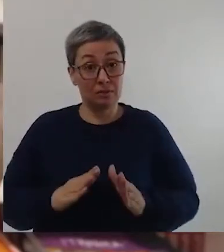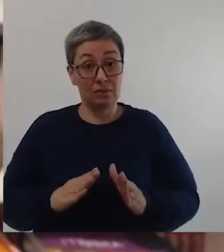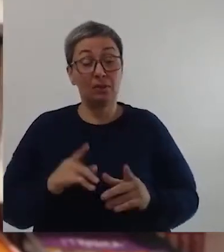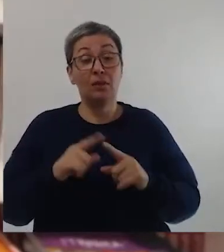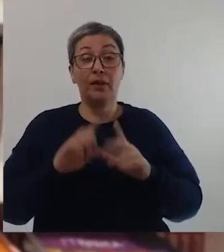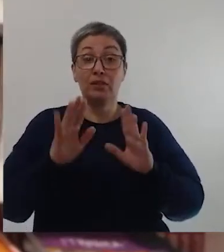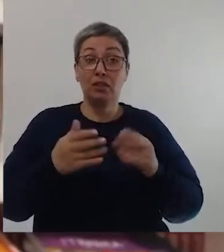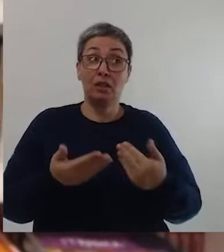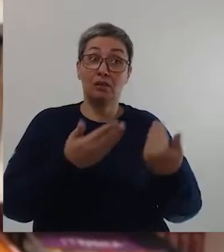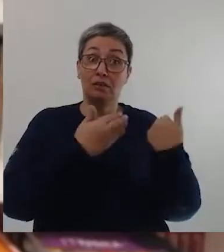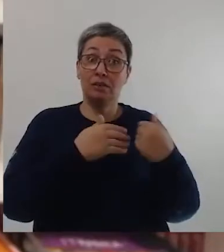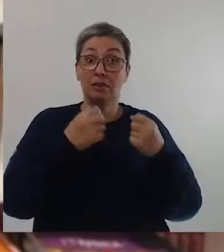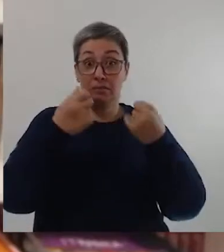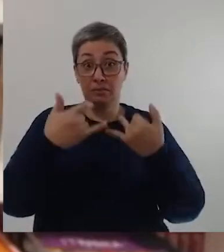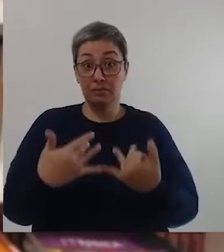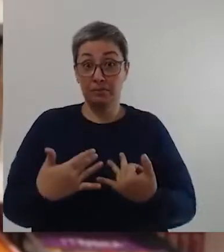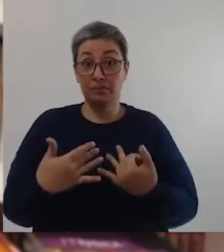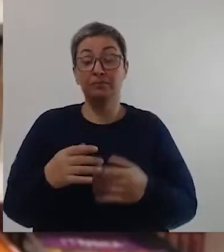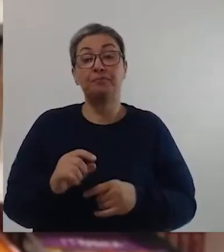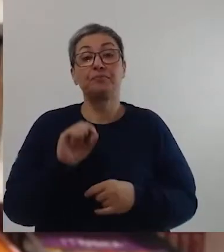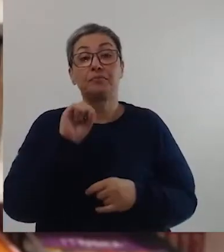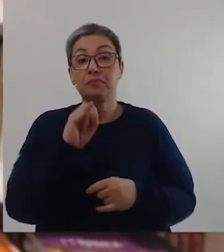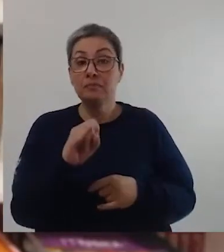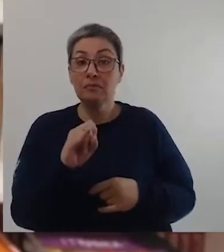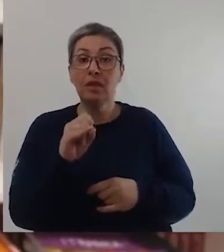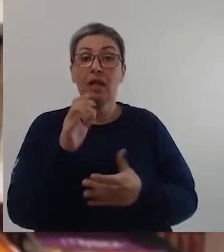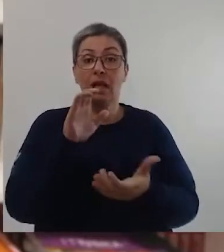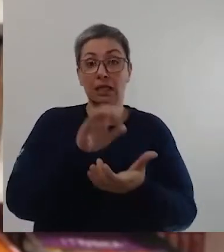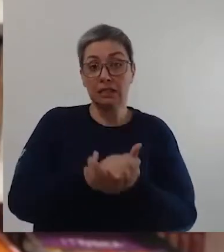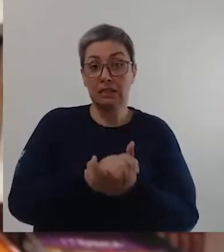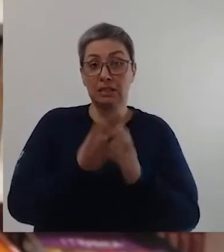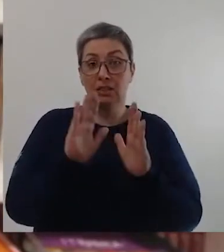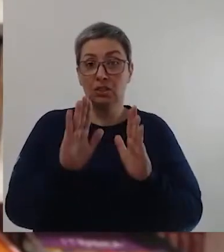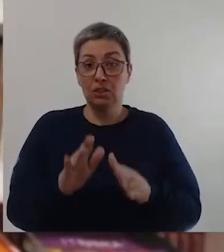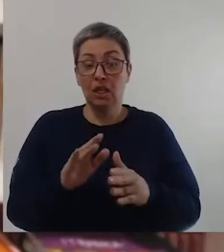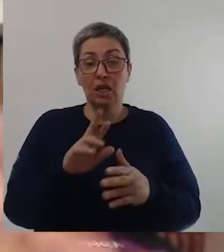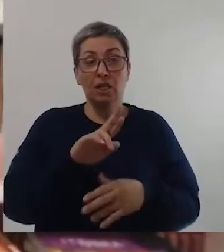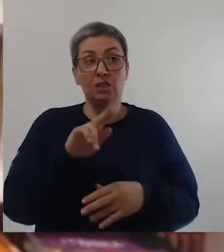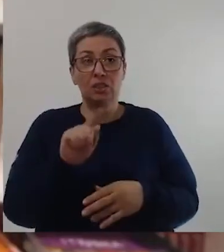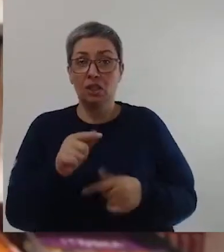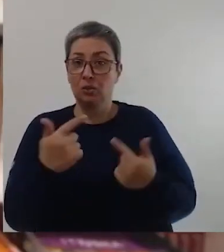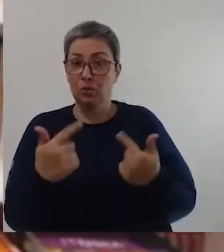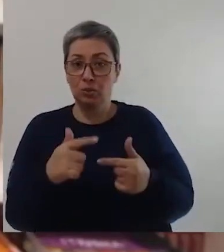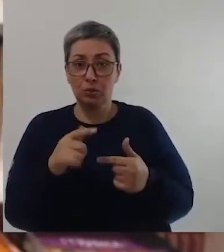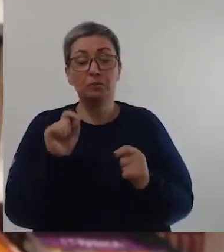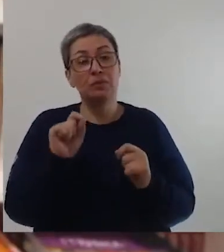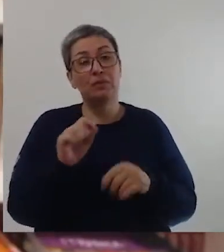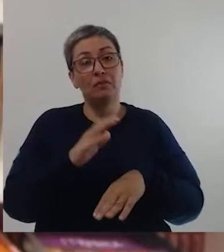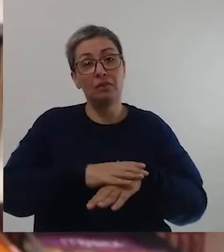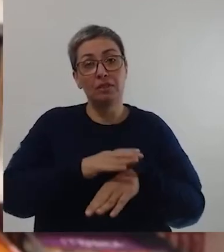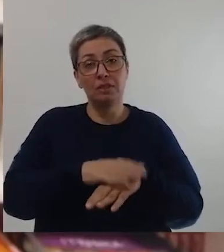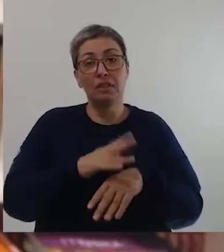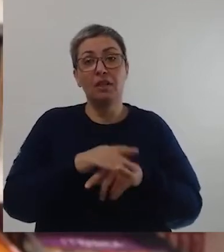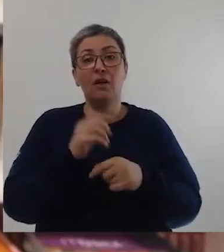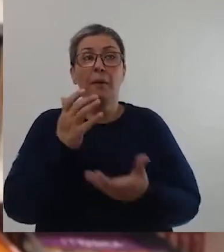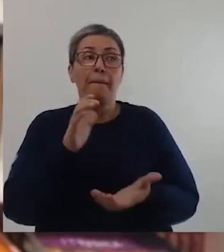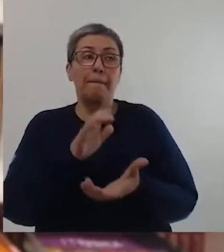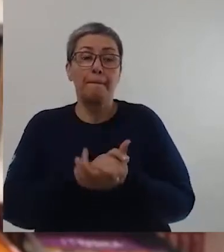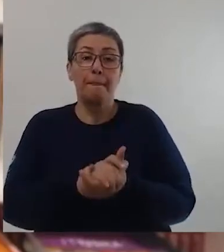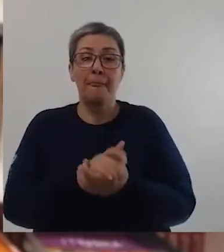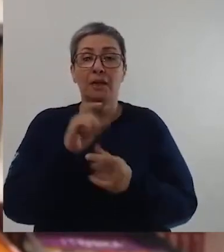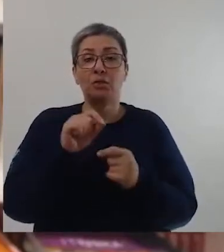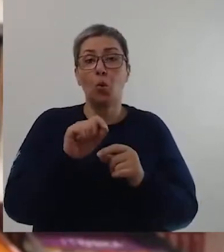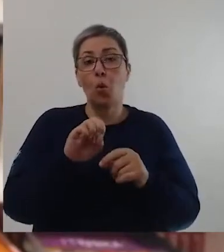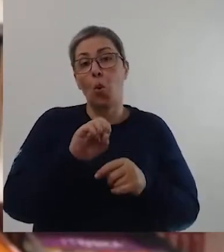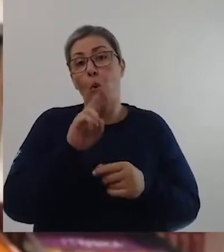a certidão de nascimento nós falamos agora há pouco tá se a pessoa for casada não tem RG você tirar o RG é a se